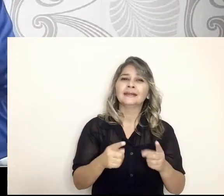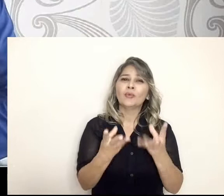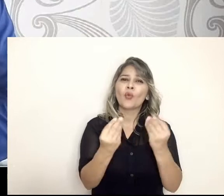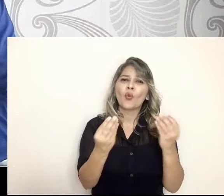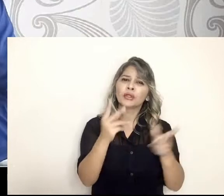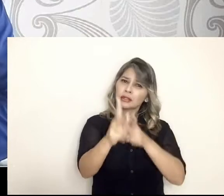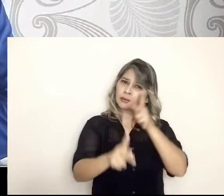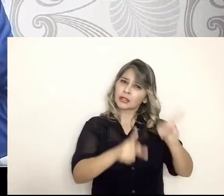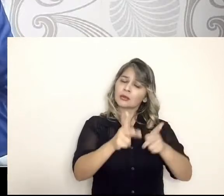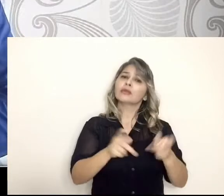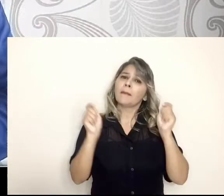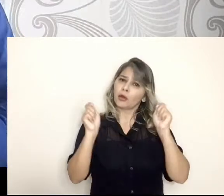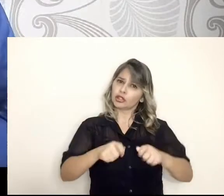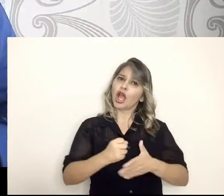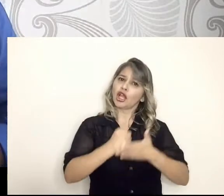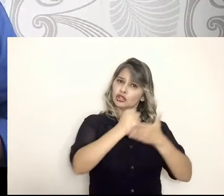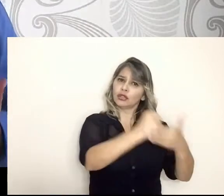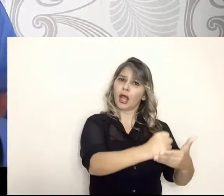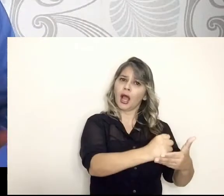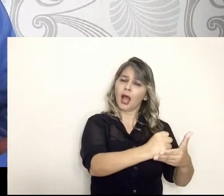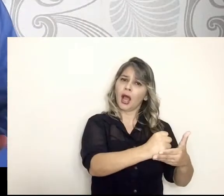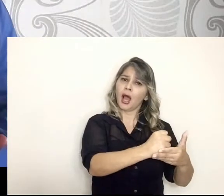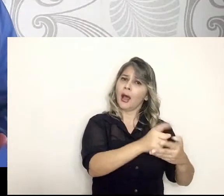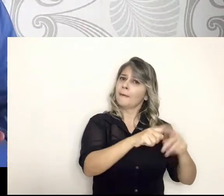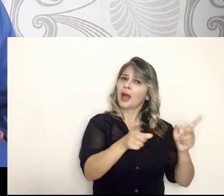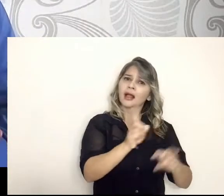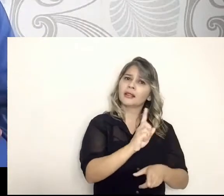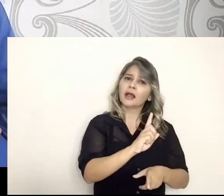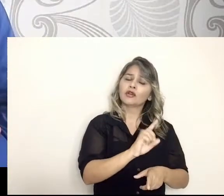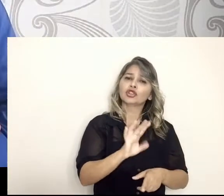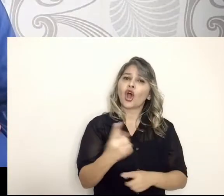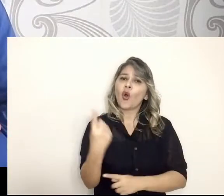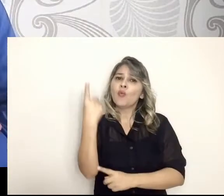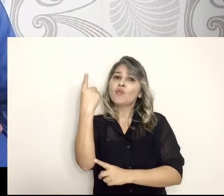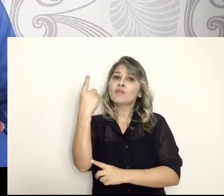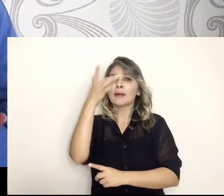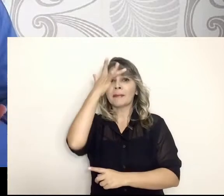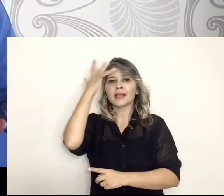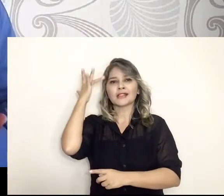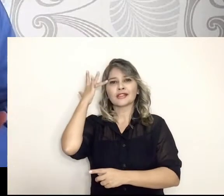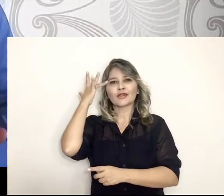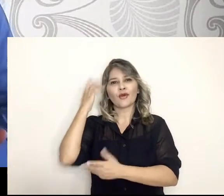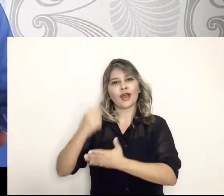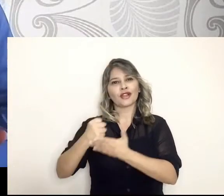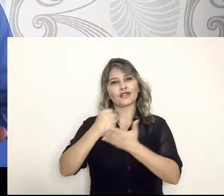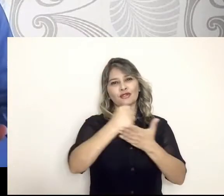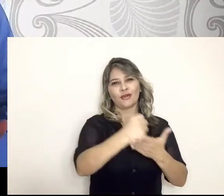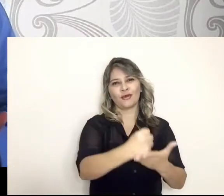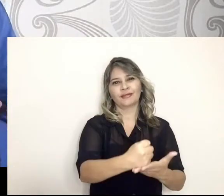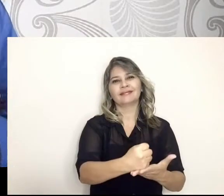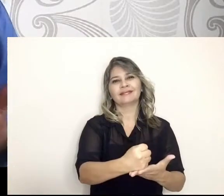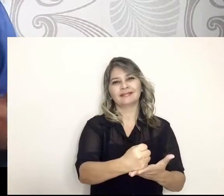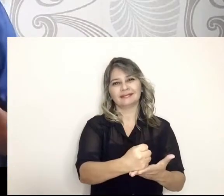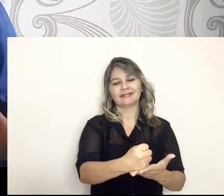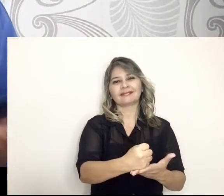Importante destacar a iniciativa daquele jovem. Porque é bem possível, queridos, que